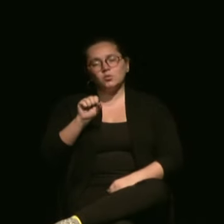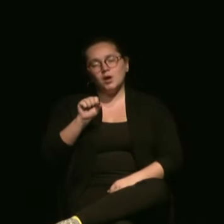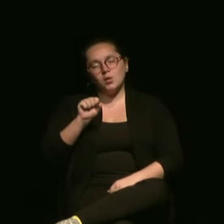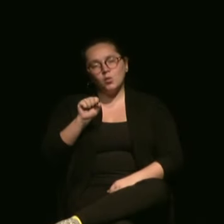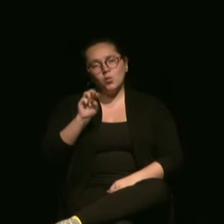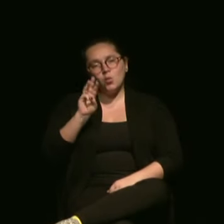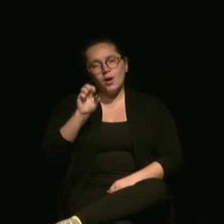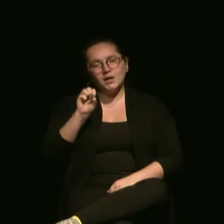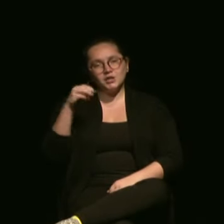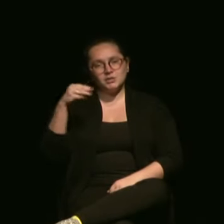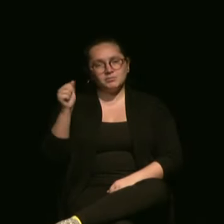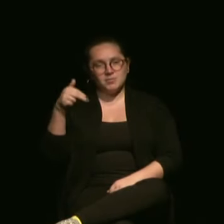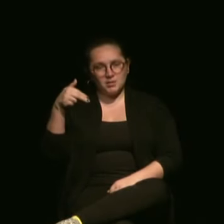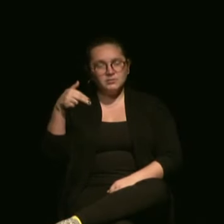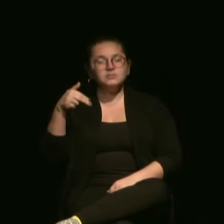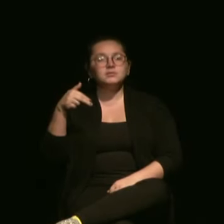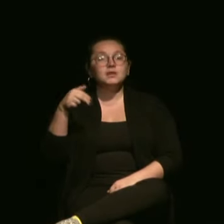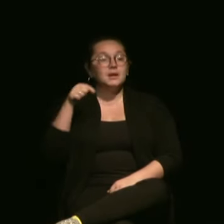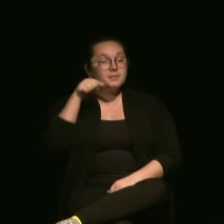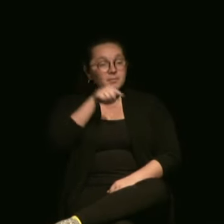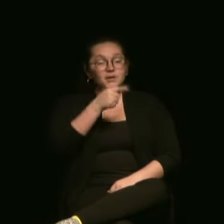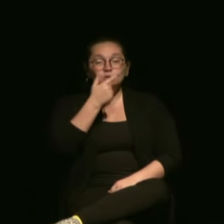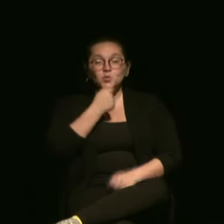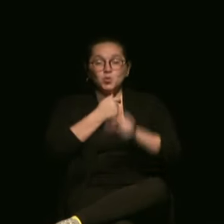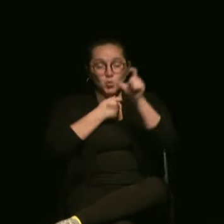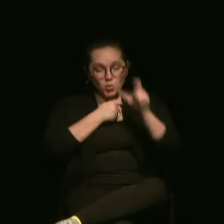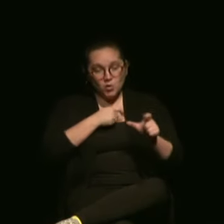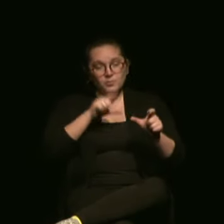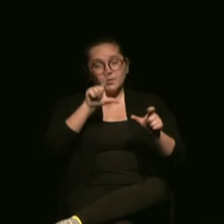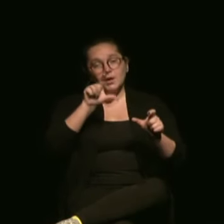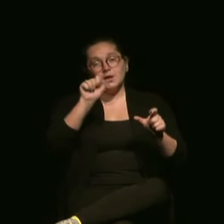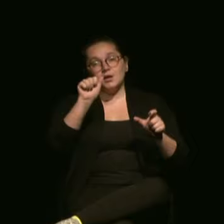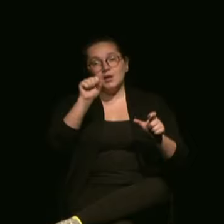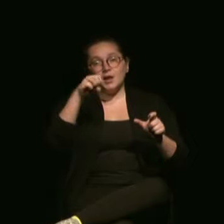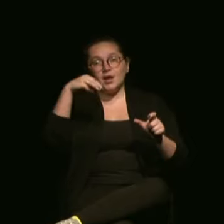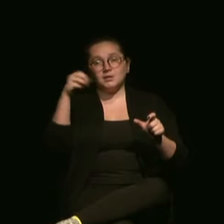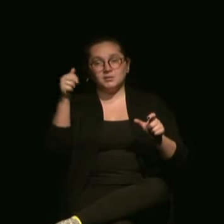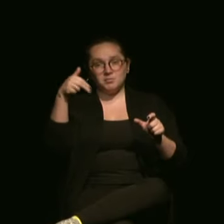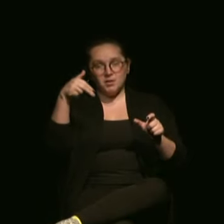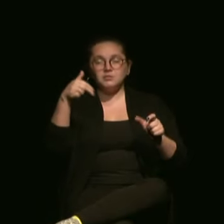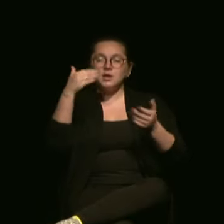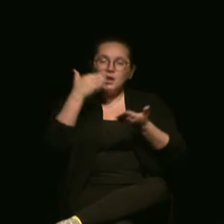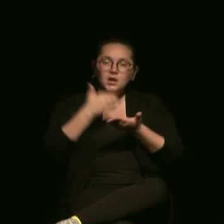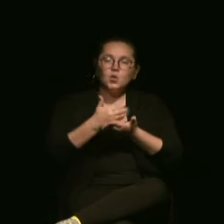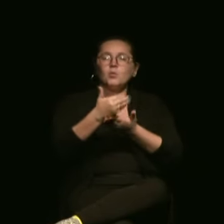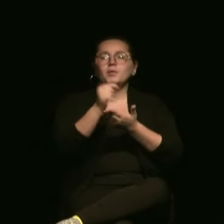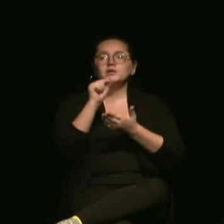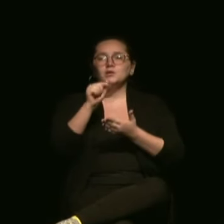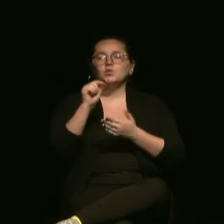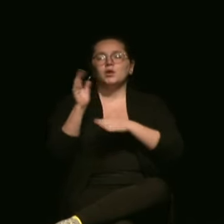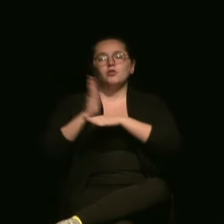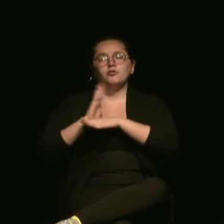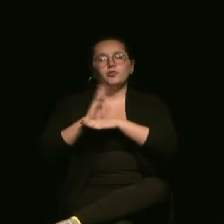Mas o Lanzmann produz o grande filme do testemunho oral do